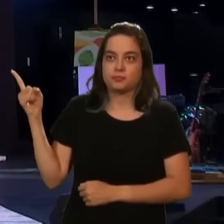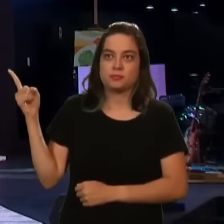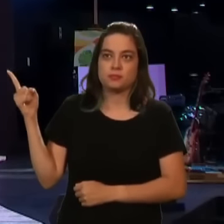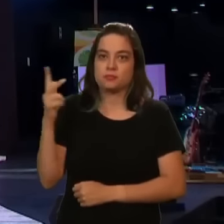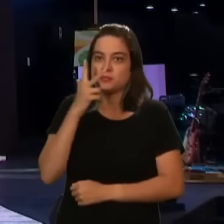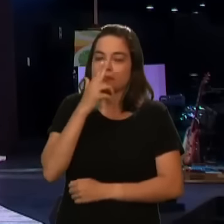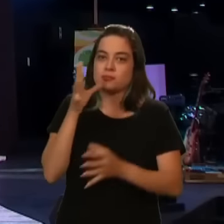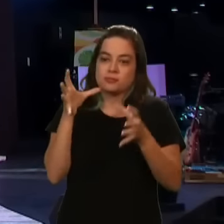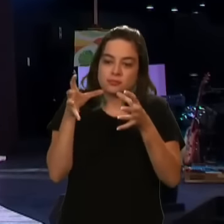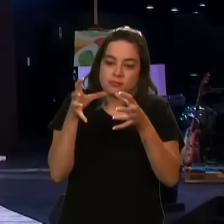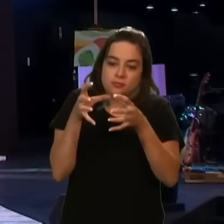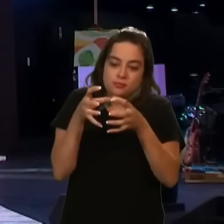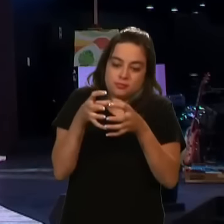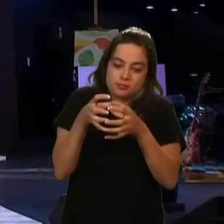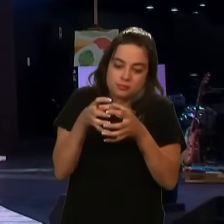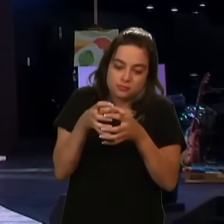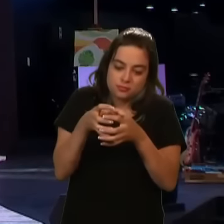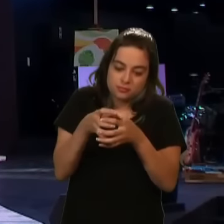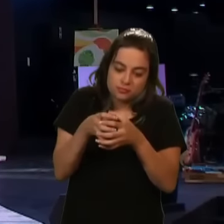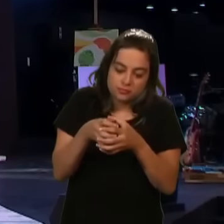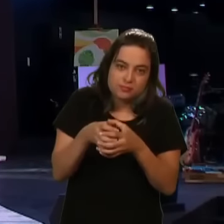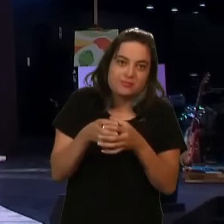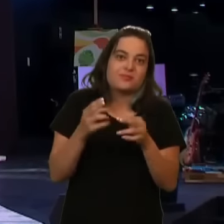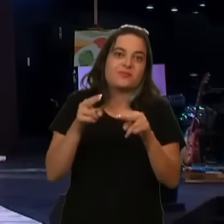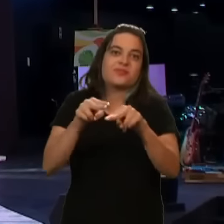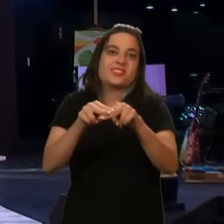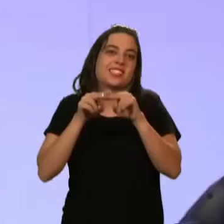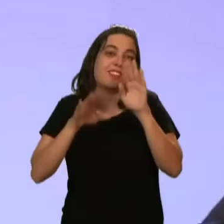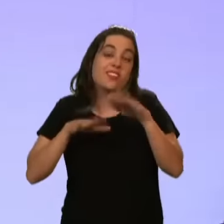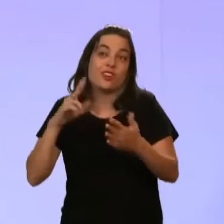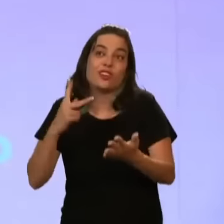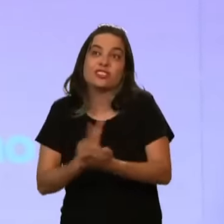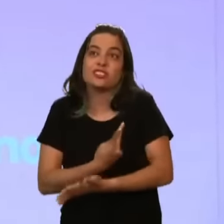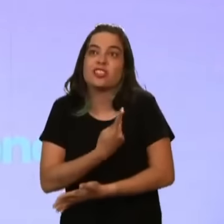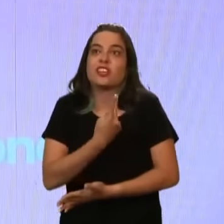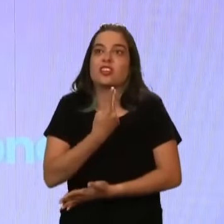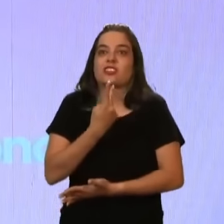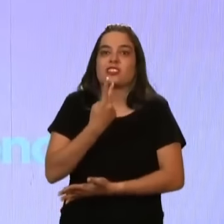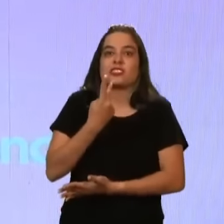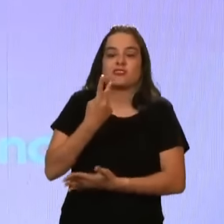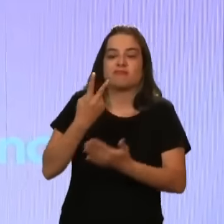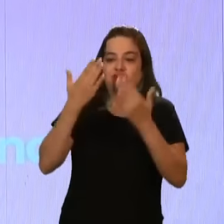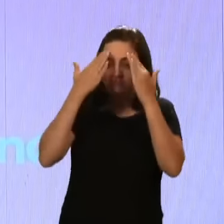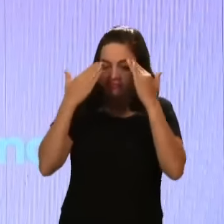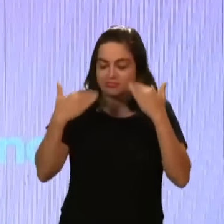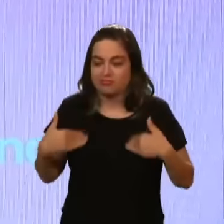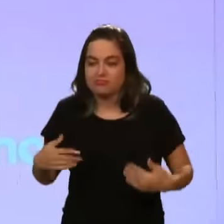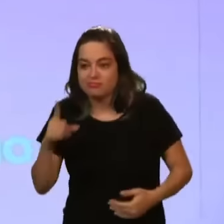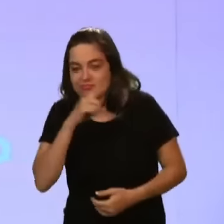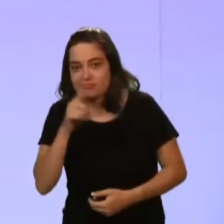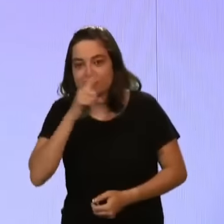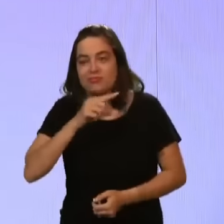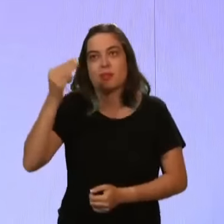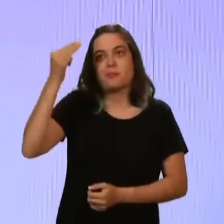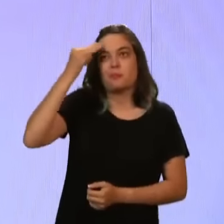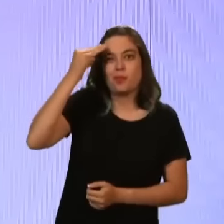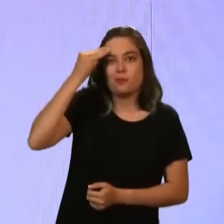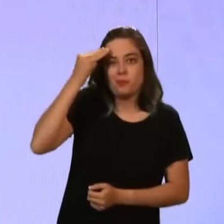vai murchando. E por isso a perda, muitas vezes, né, das funções cognitivas, de